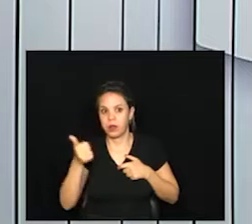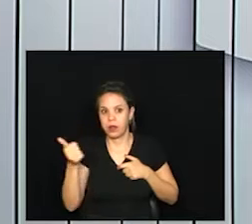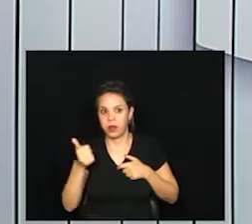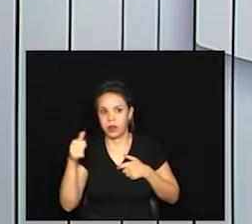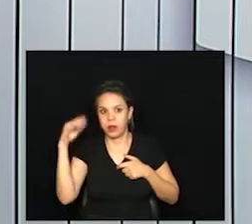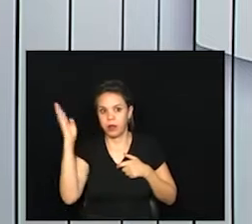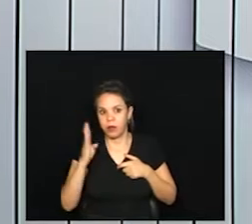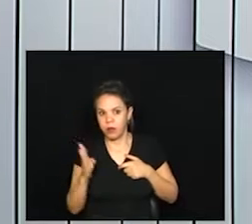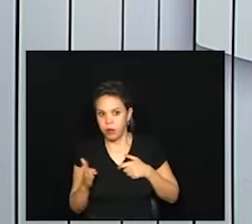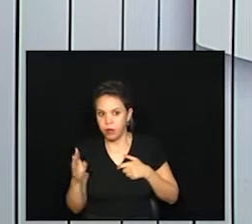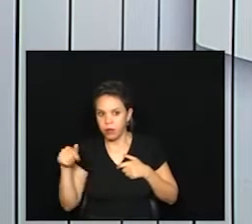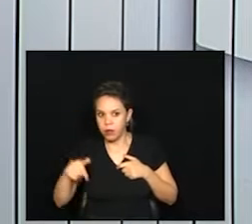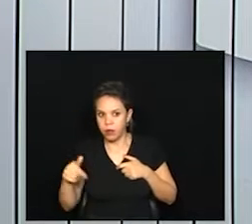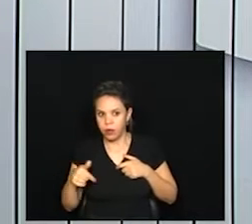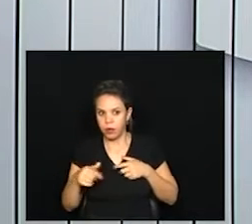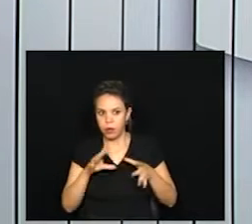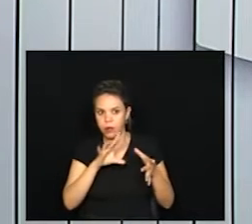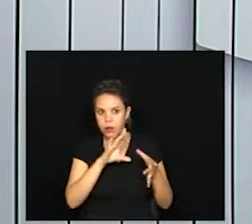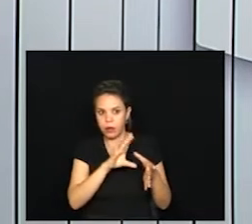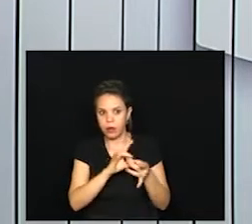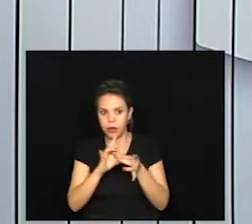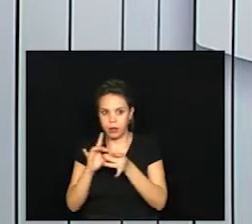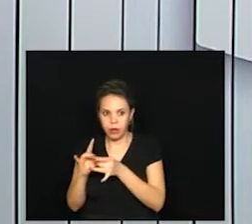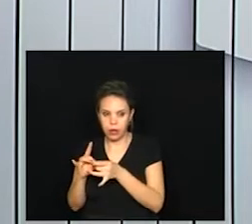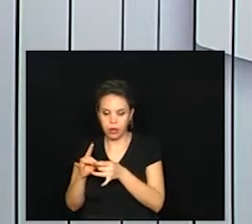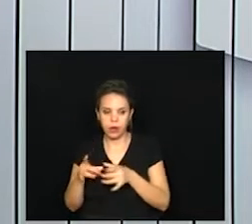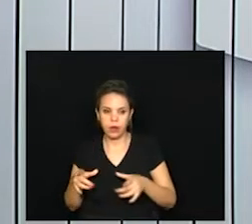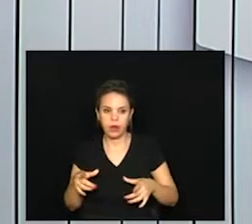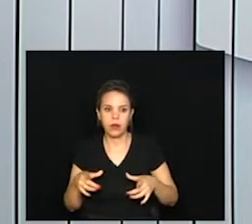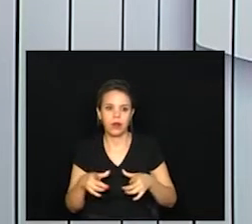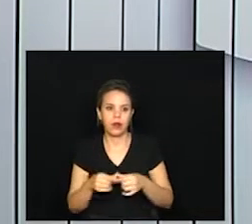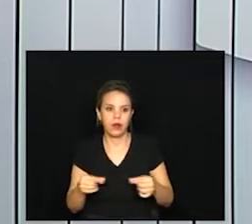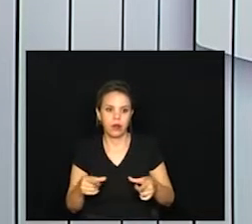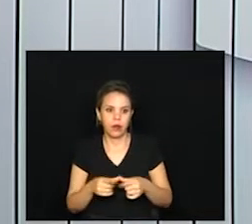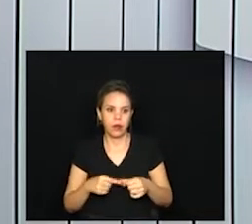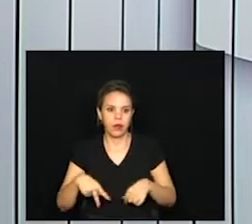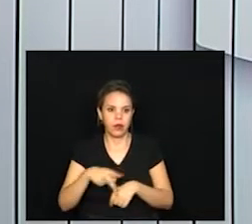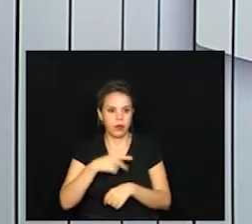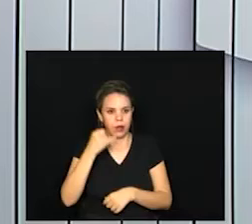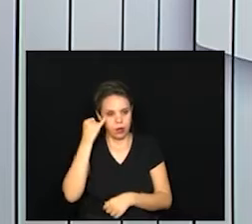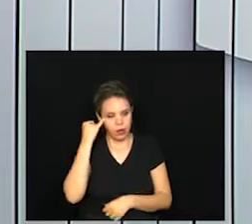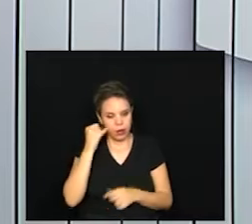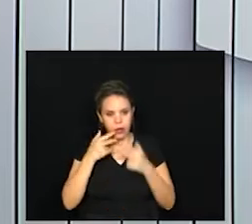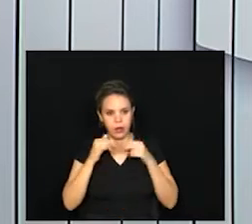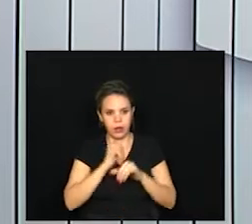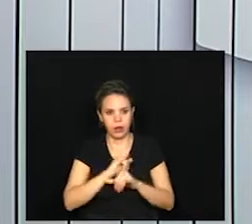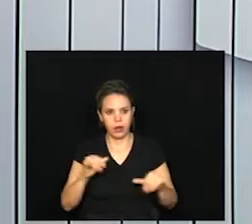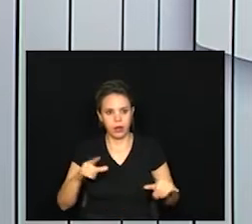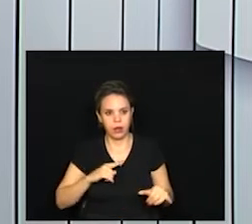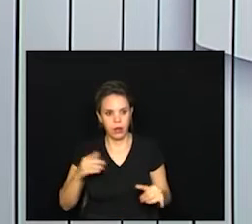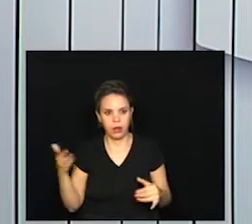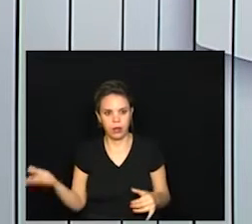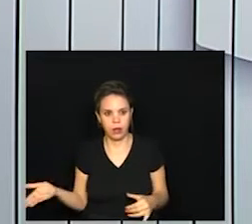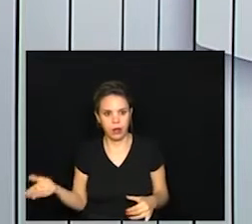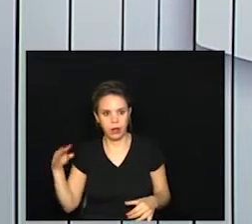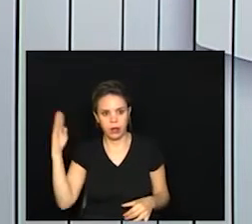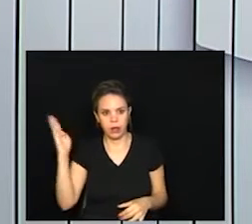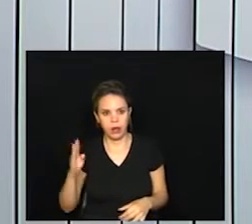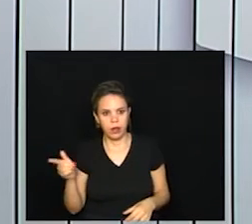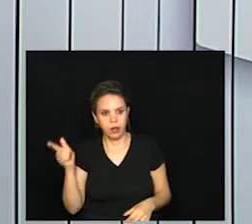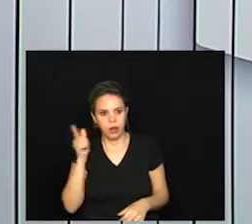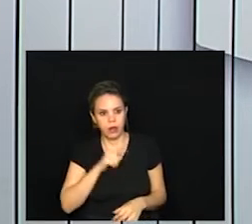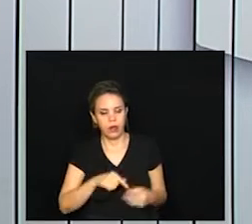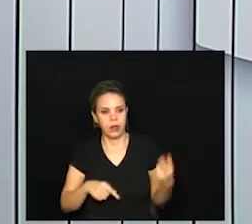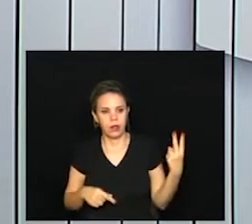primeira do Brasil nestes Jogos Olímpicos de Tóquio. Então, é uma grande notícia que nós temos aqui, o Brasil